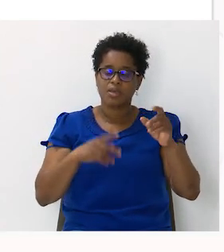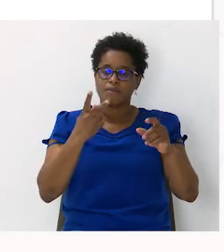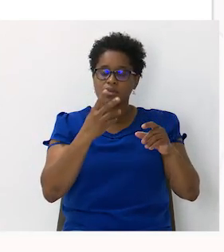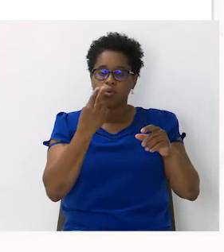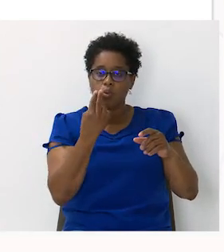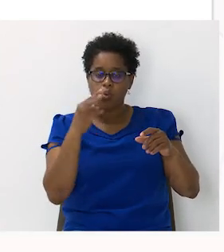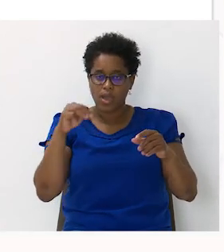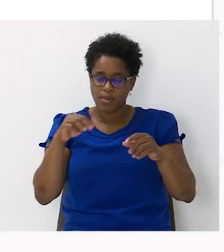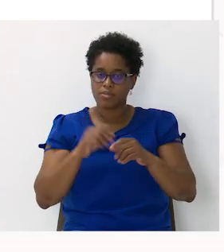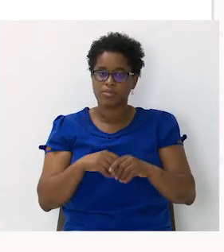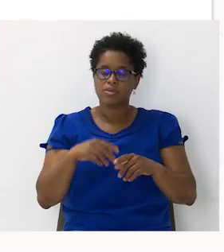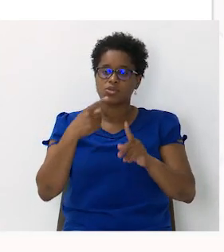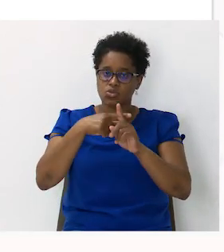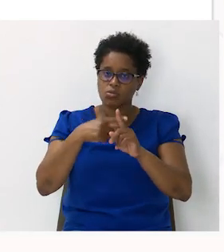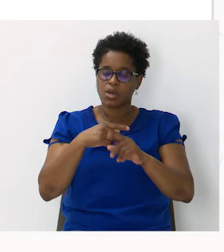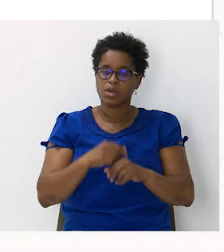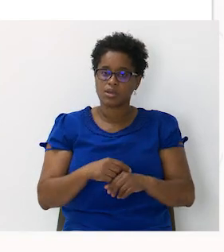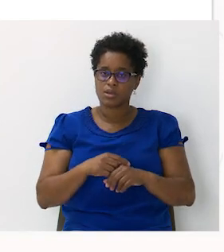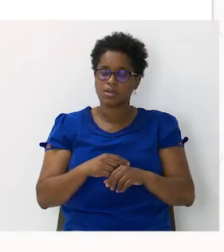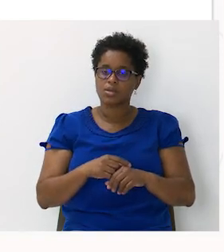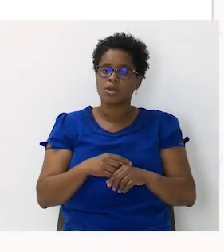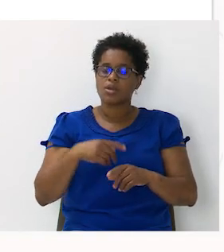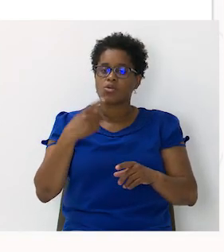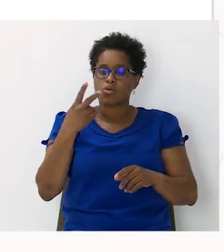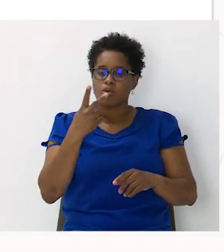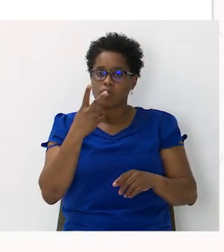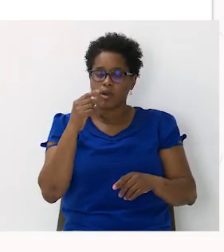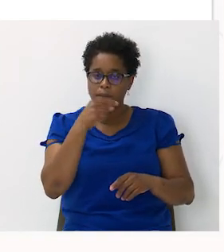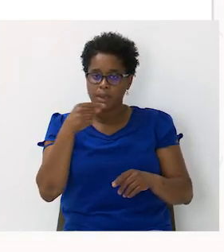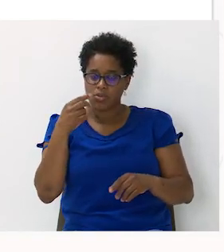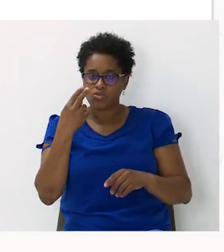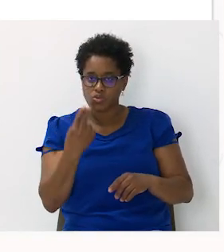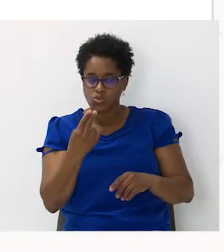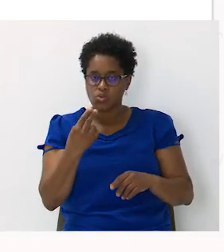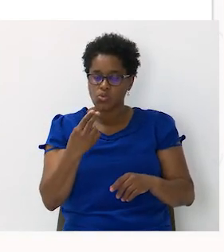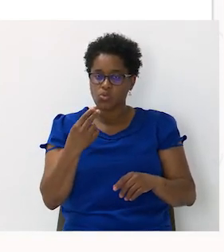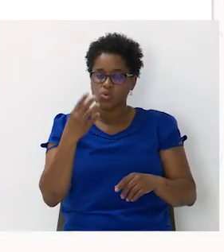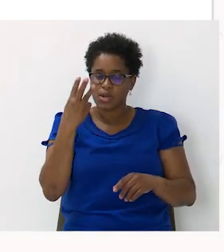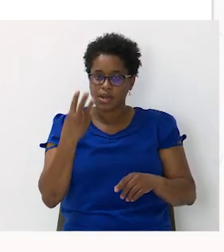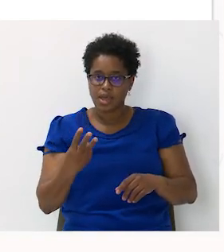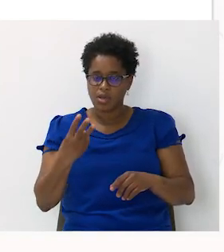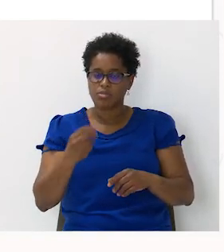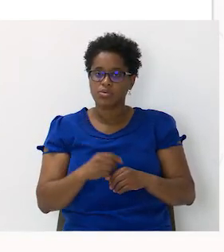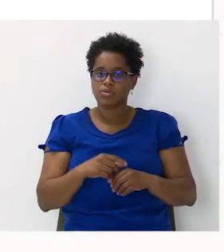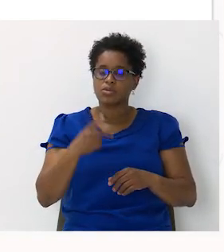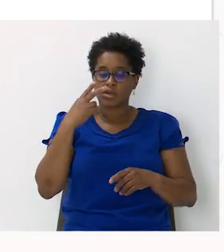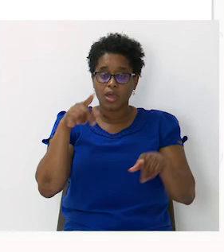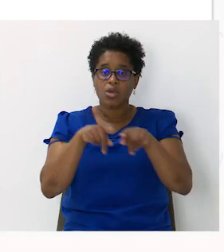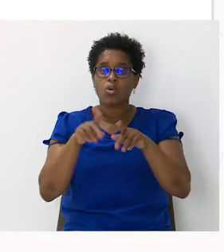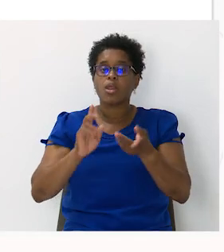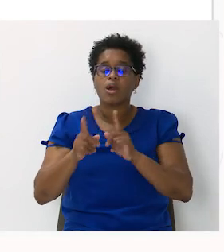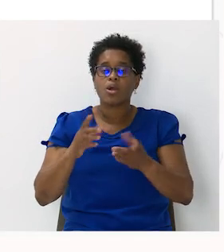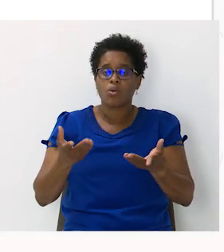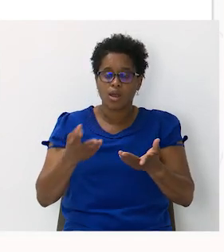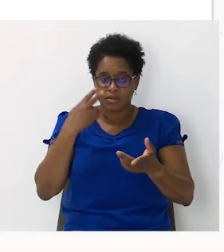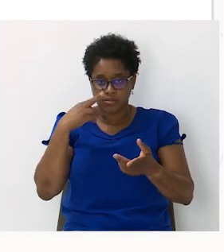com vetor menos UW, dá igual a, descobrem qual é o vetor. Um